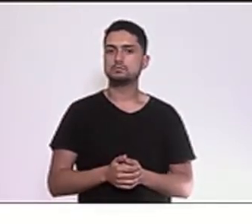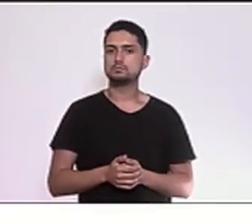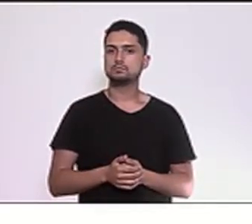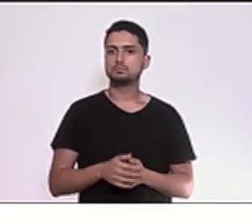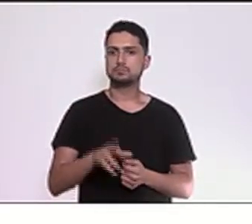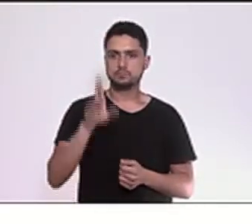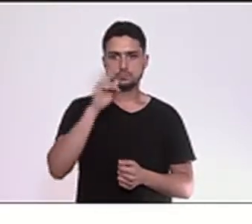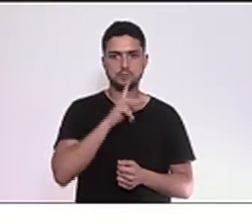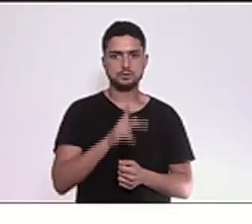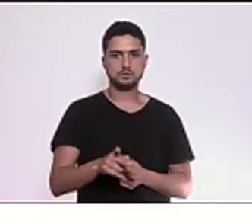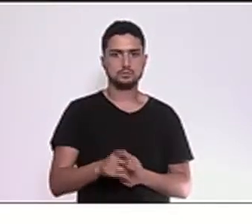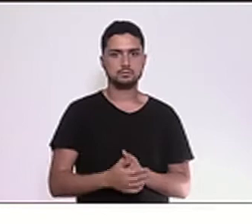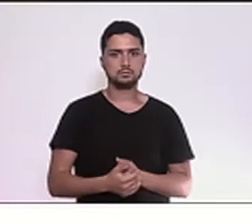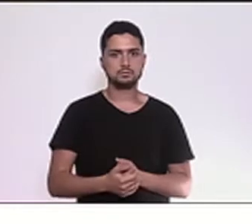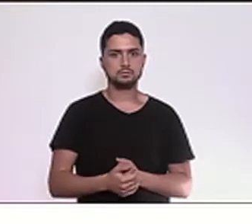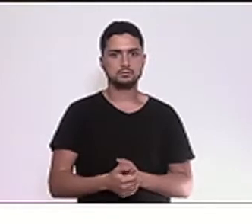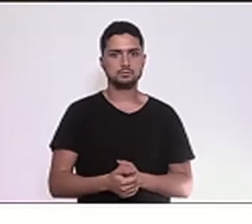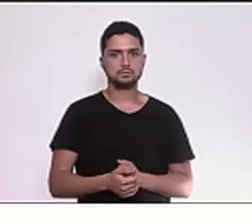Presidente,